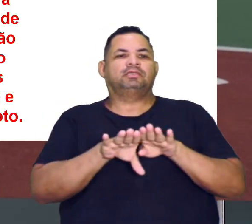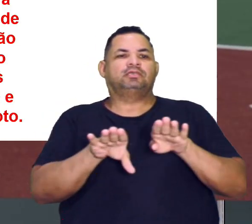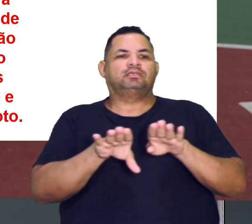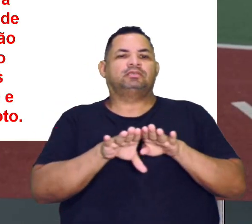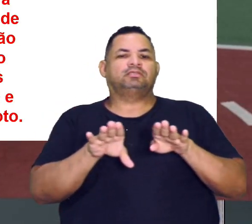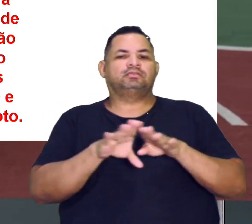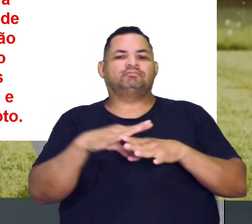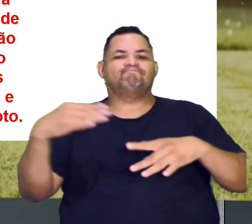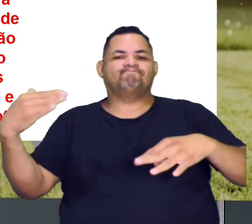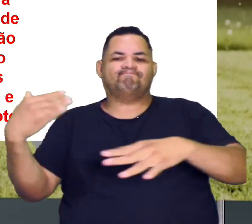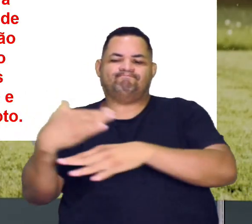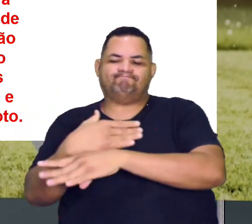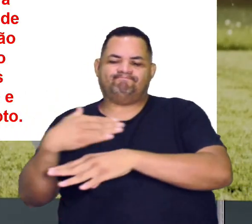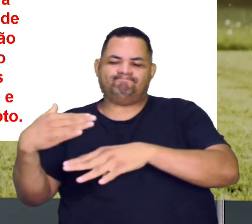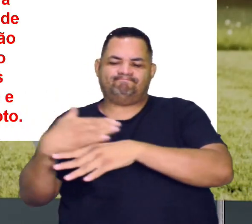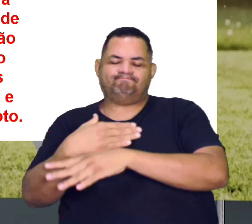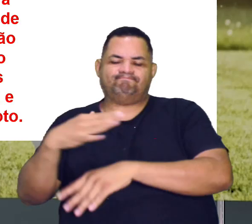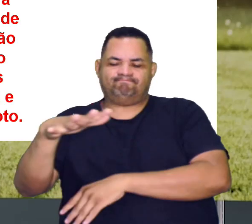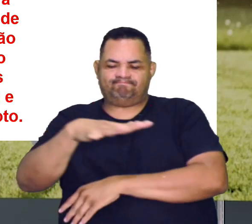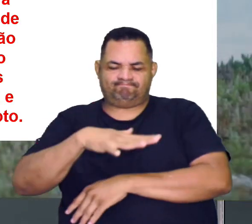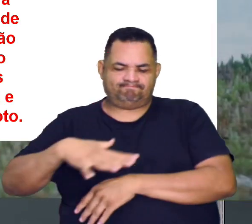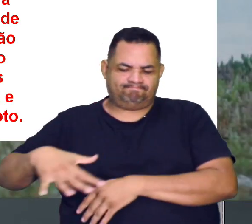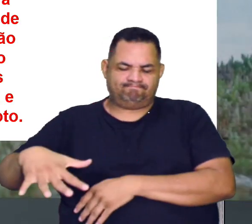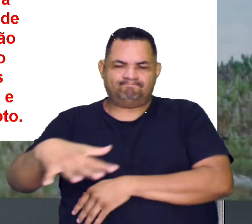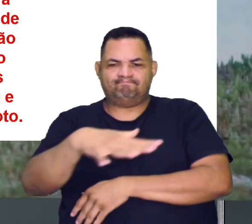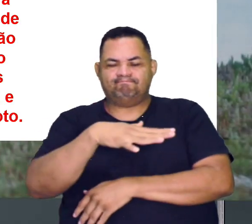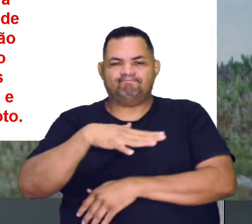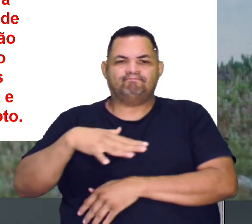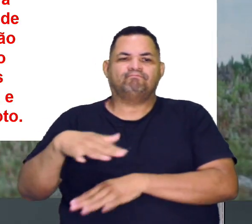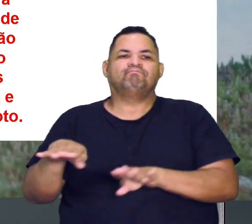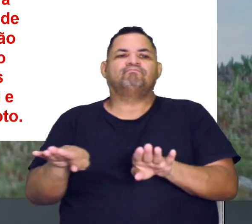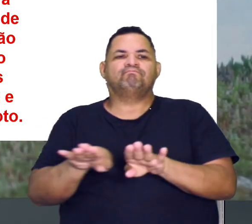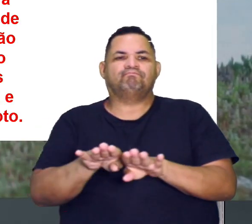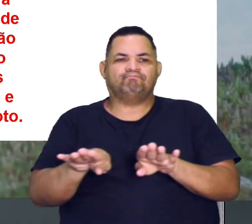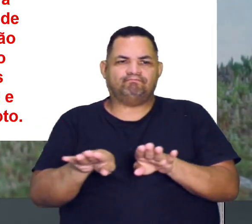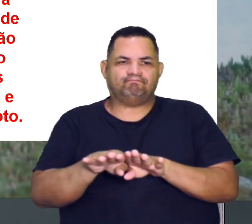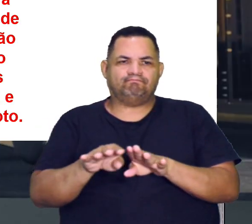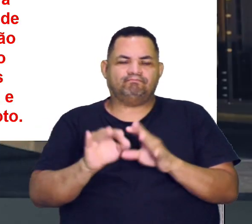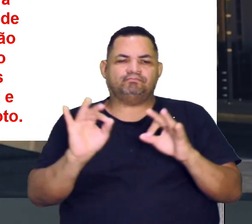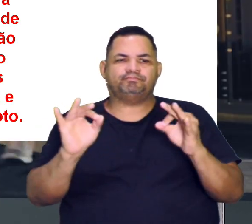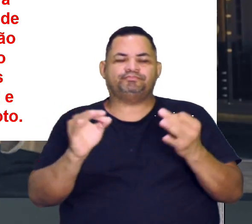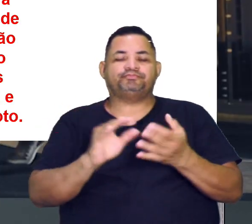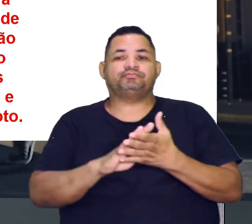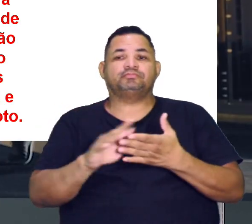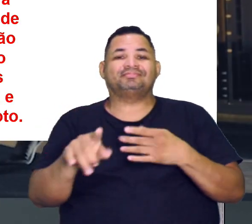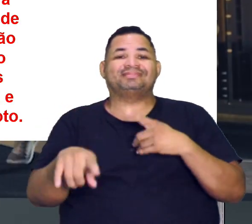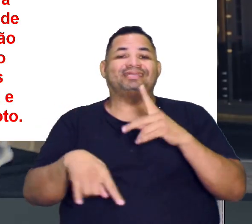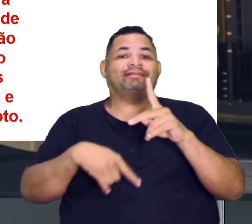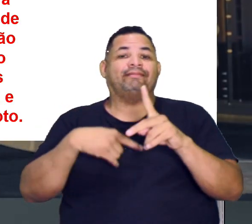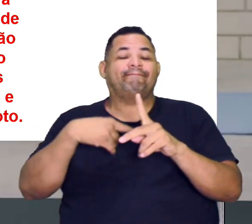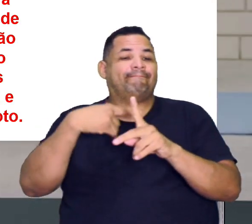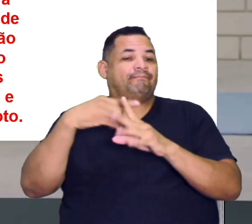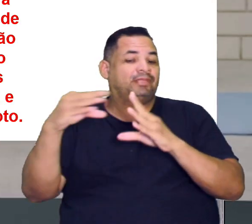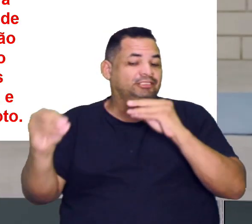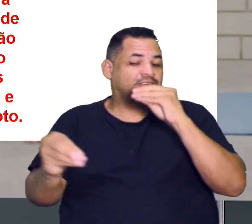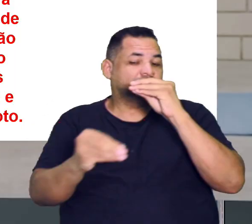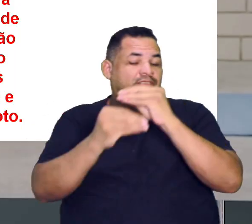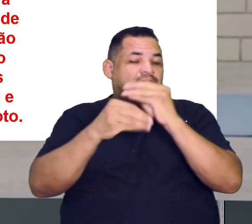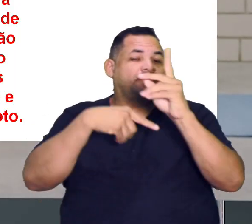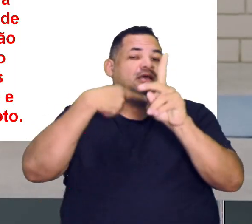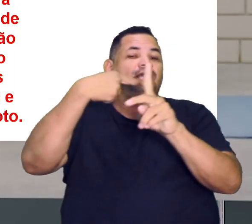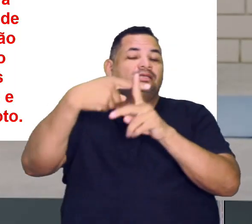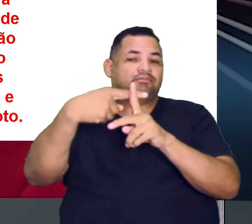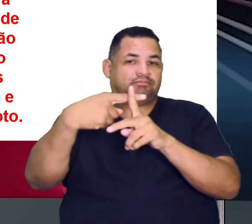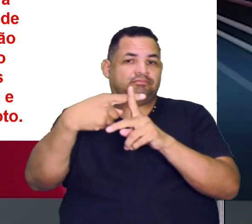à urbanização. Urbanização, prof? Sim. E ainda tem mais uma somatória aí nessa nossa